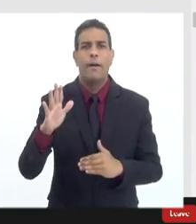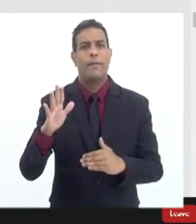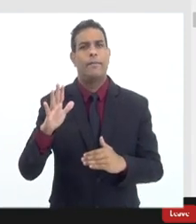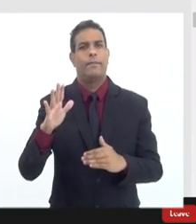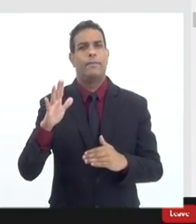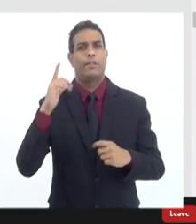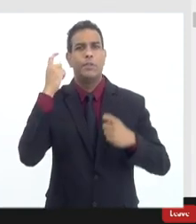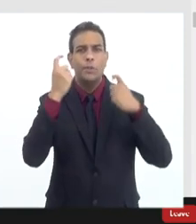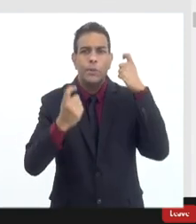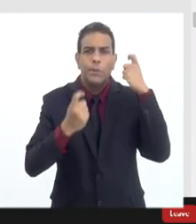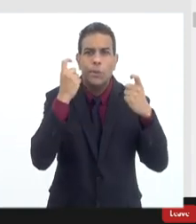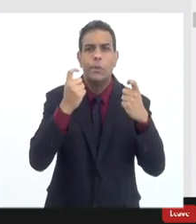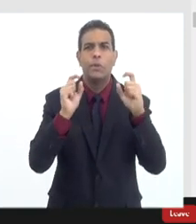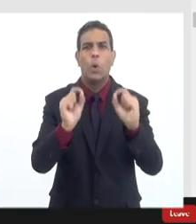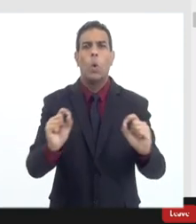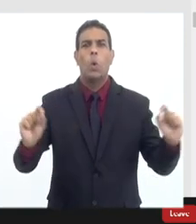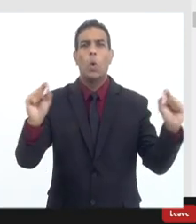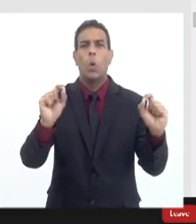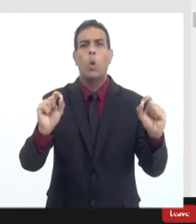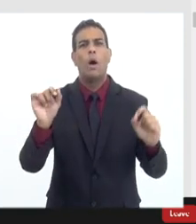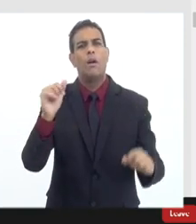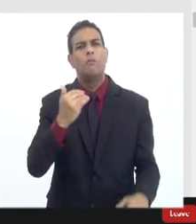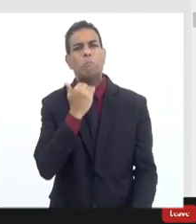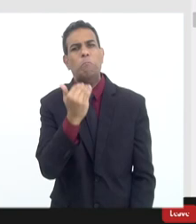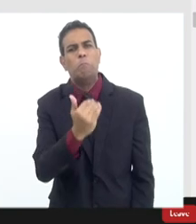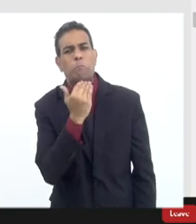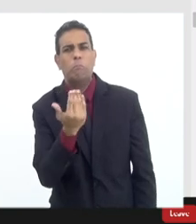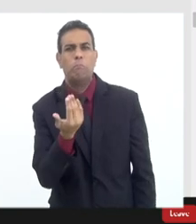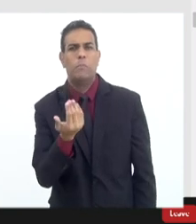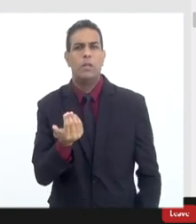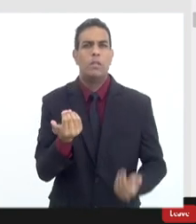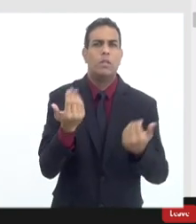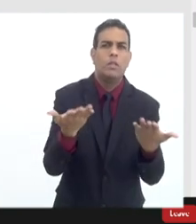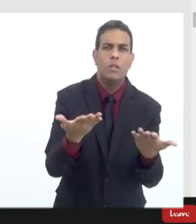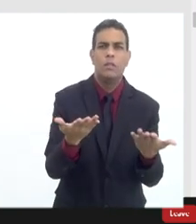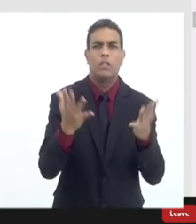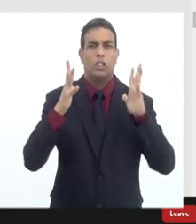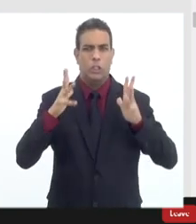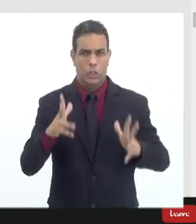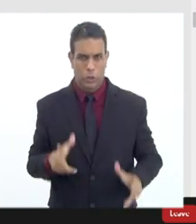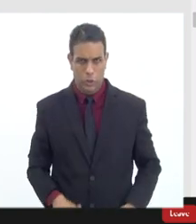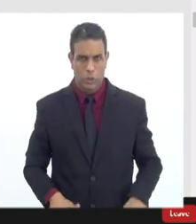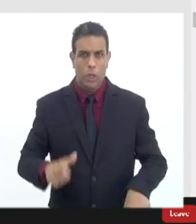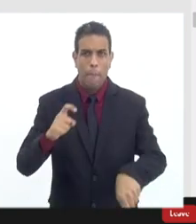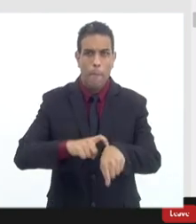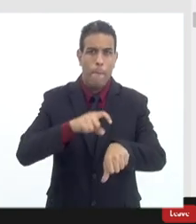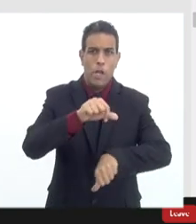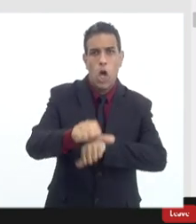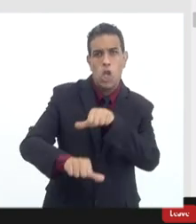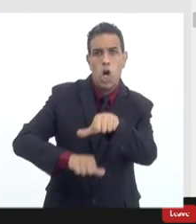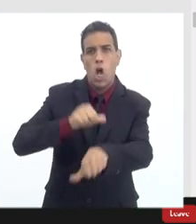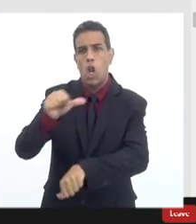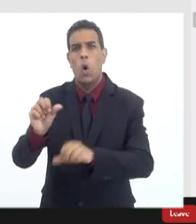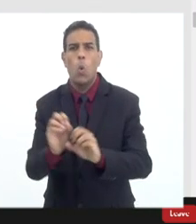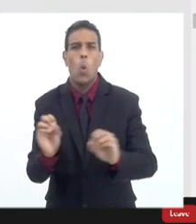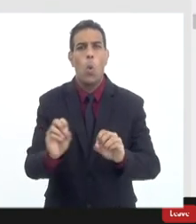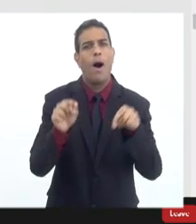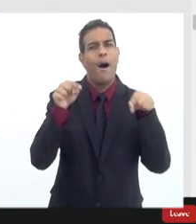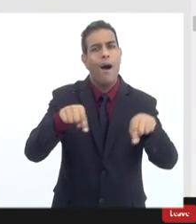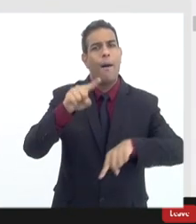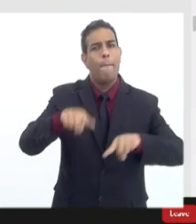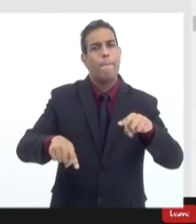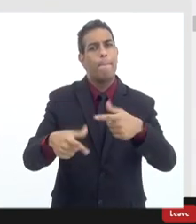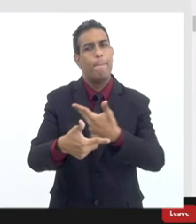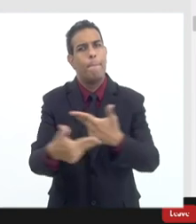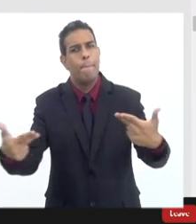que estão com essa modulação completa, é impossível garantir a higienização das salas durante as trocas de turno. Então, esse é um elemento que a